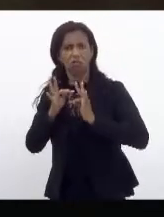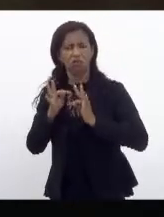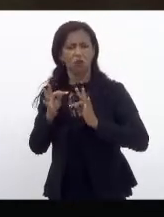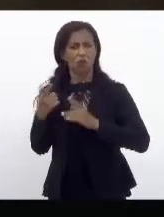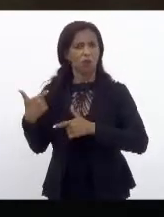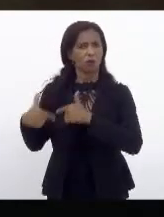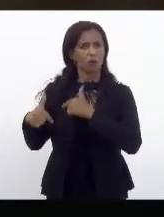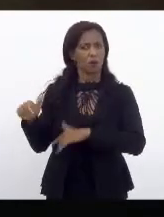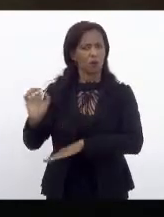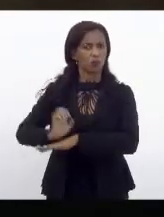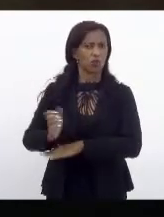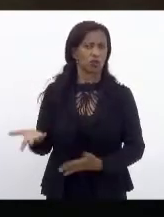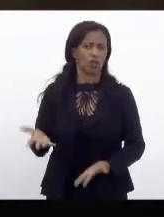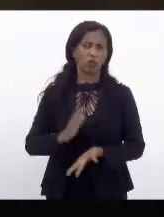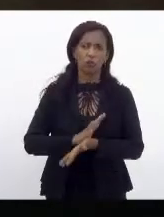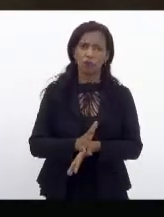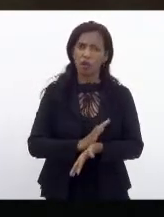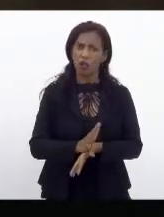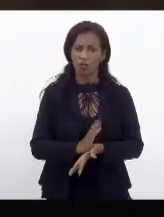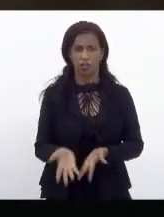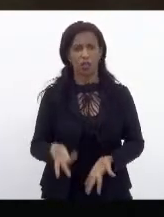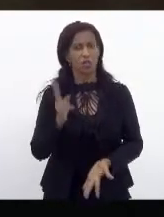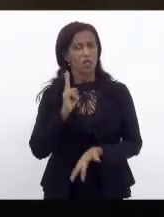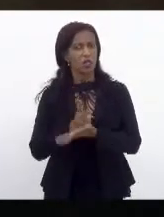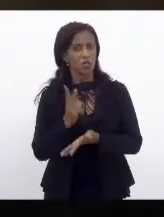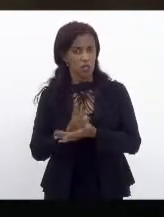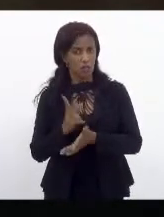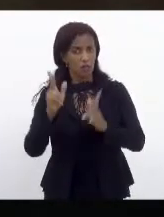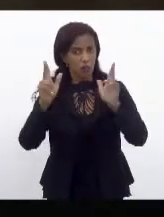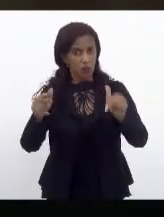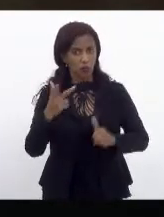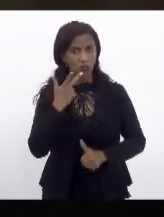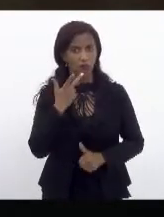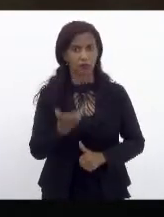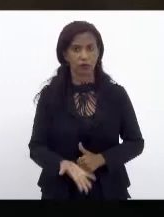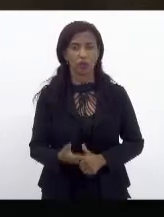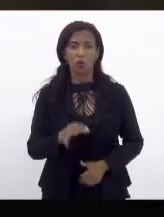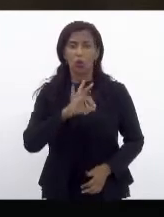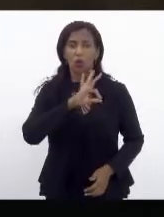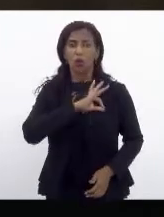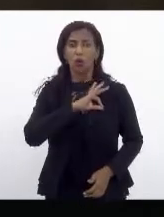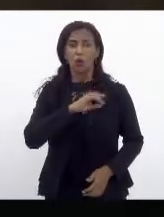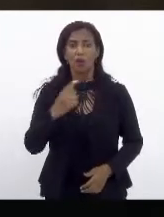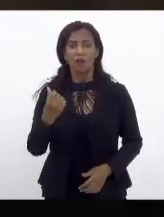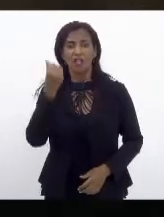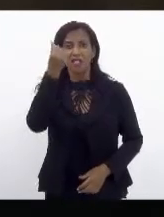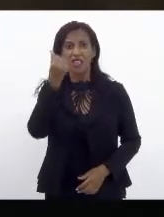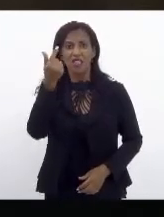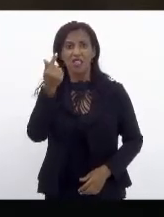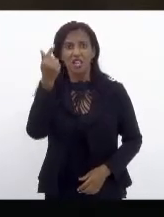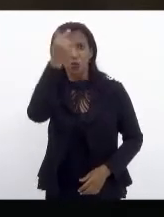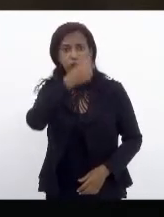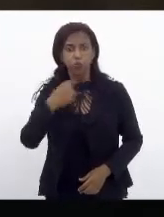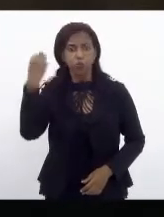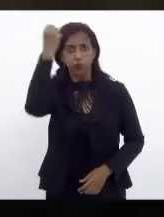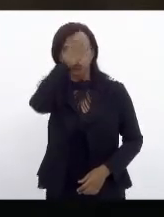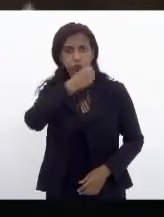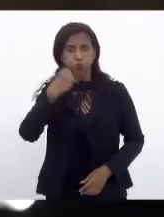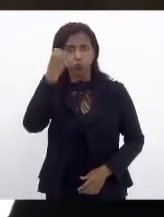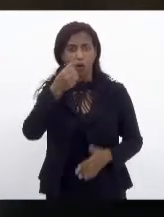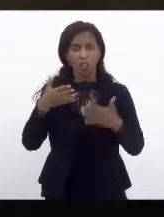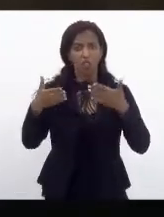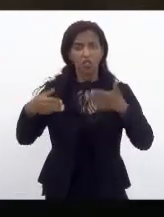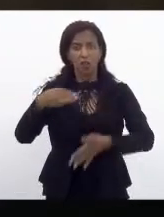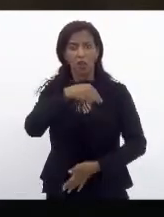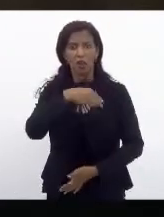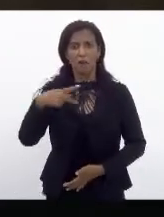no fórum competente. Isso é uma covardia. E muitas das vezes, Tia Ju, como eu relatei aqui, o policial fica lá 6, 7, 8 horas e chega o